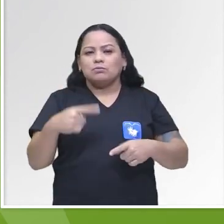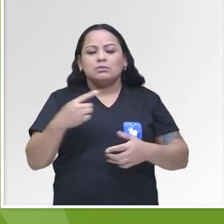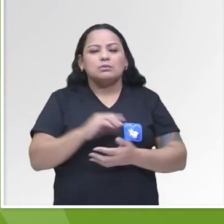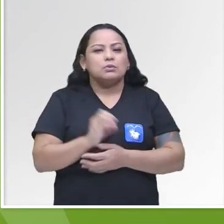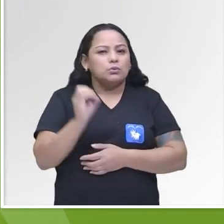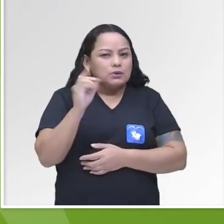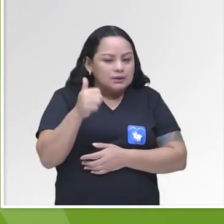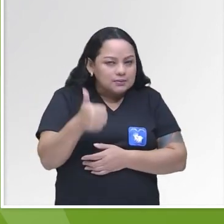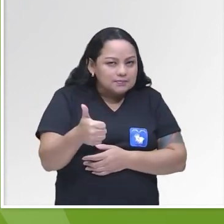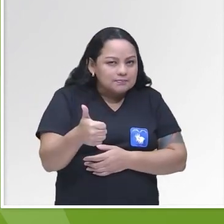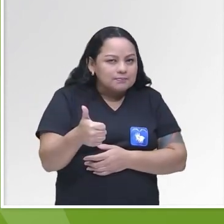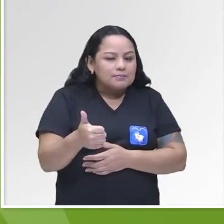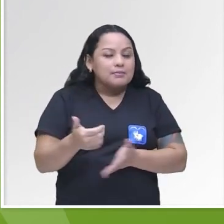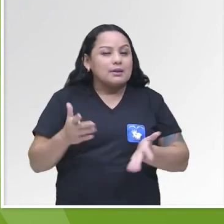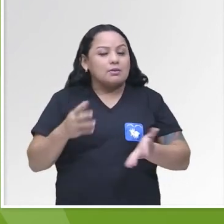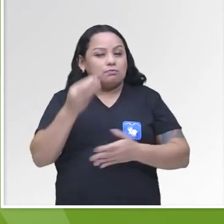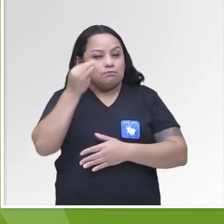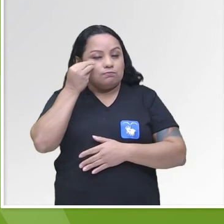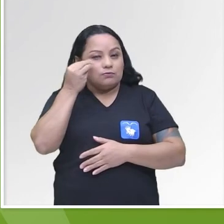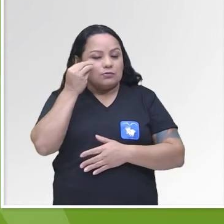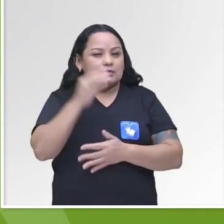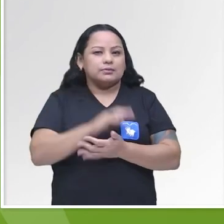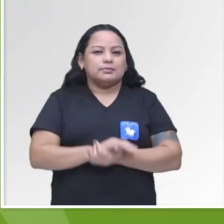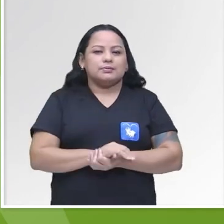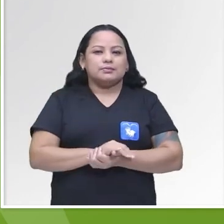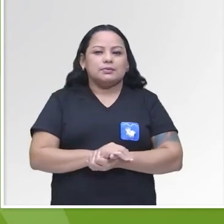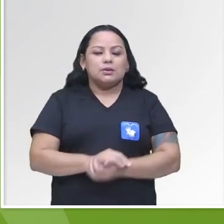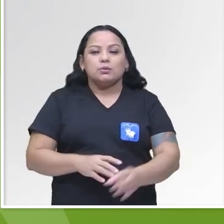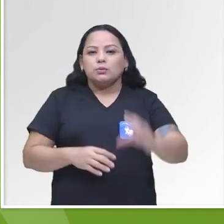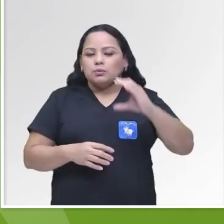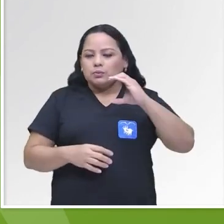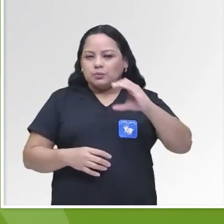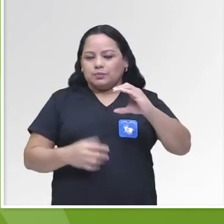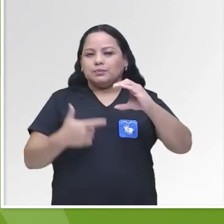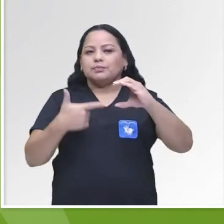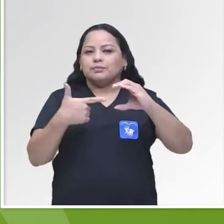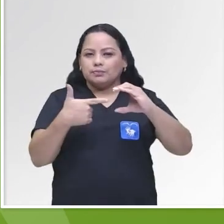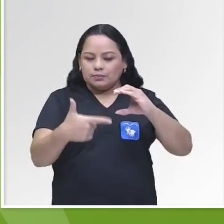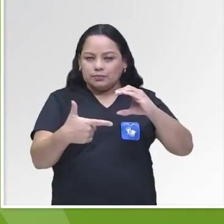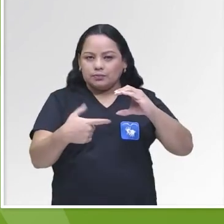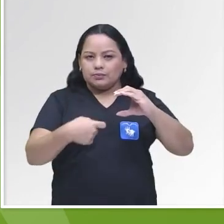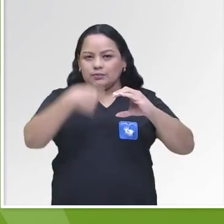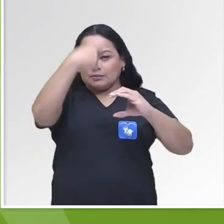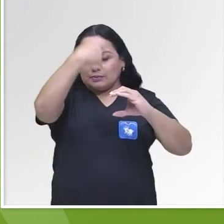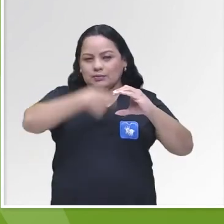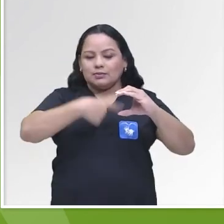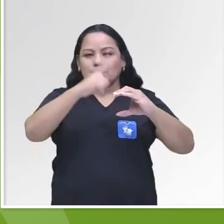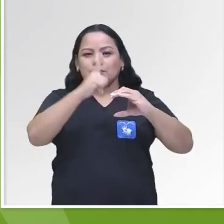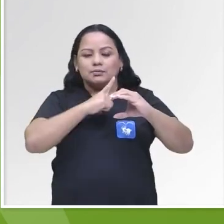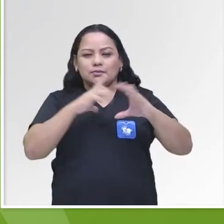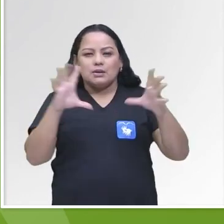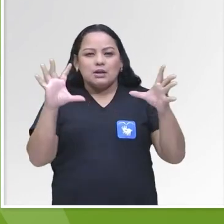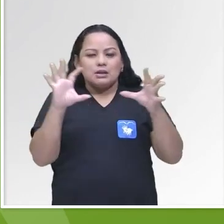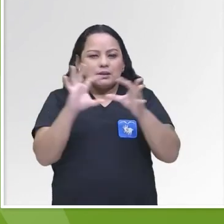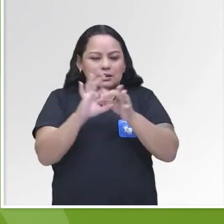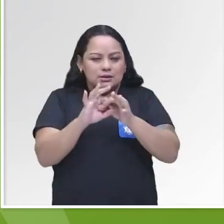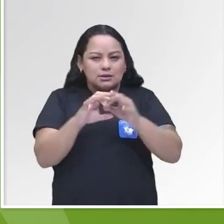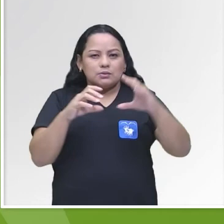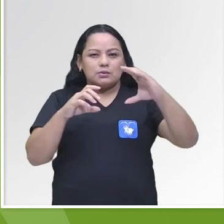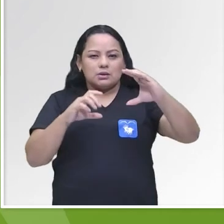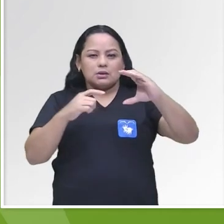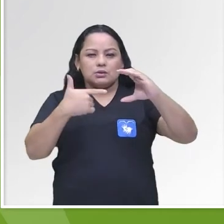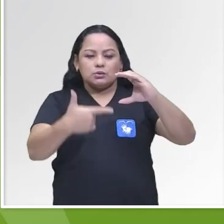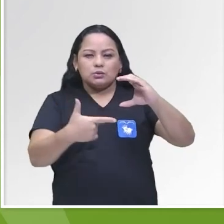gente? Então, vamos analisar. Então, no carbono 2, eu eu tenho ligado a ele